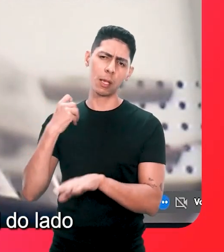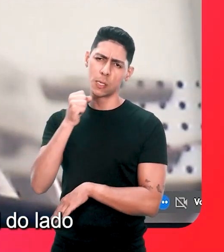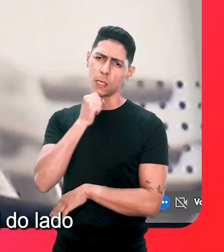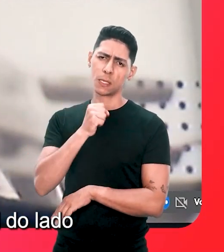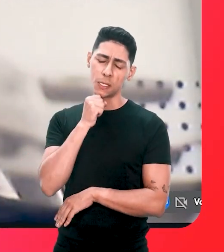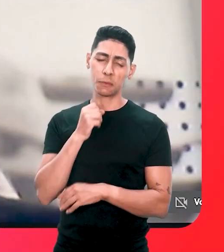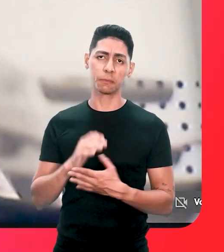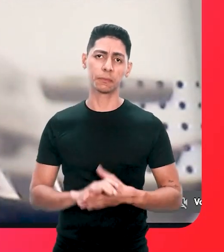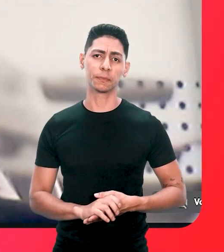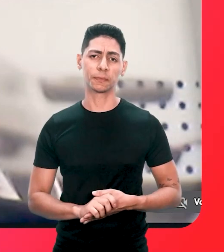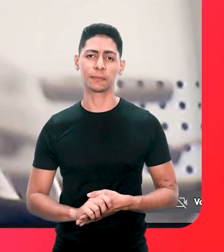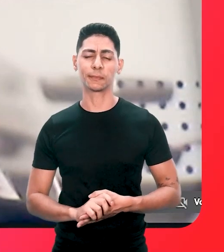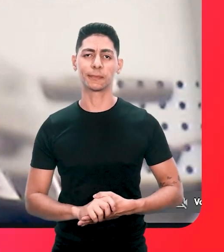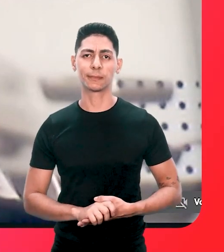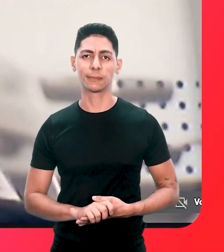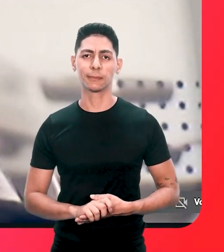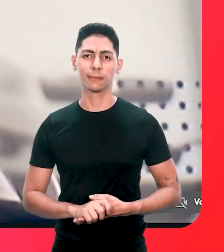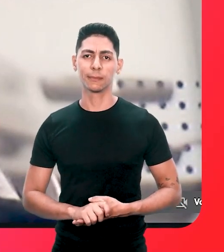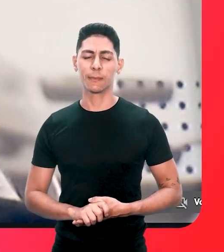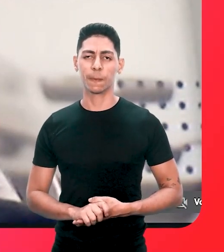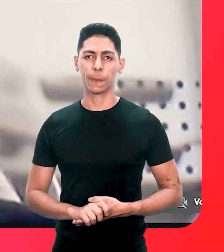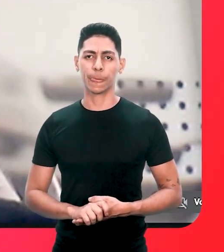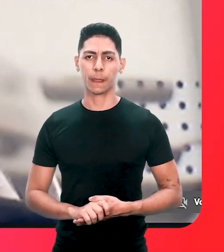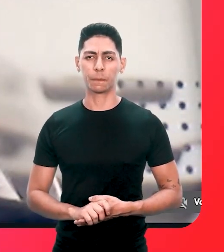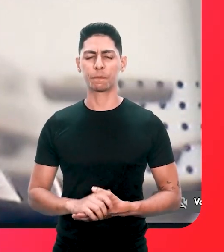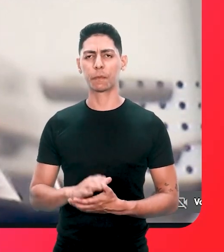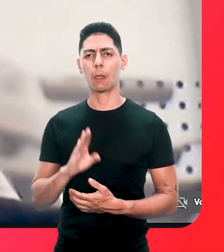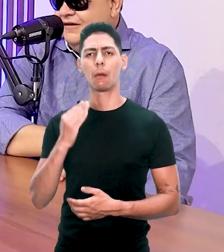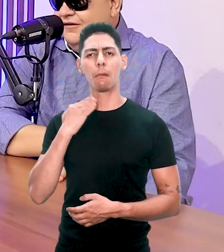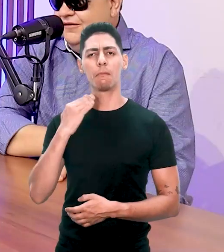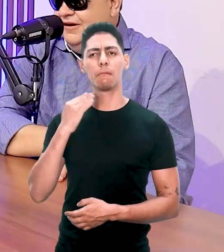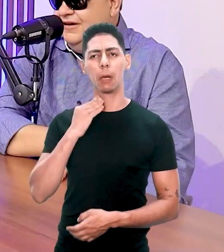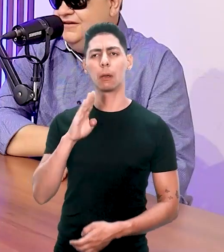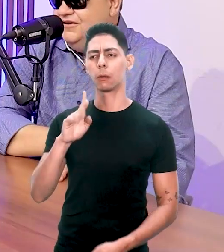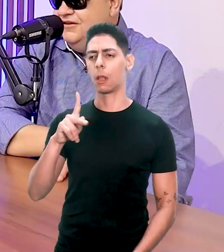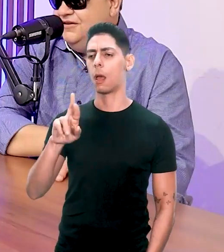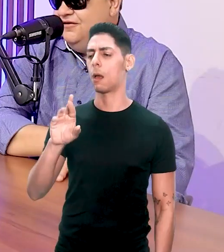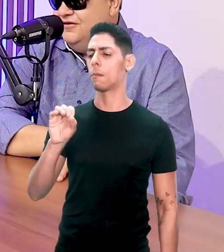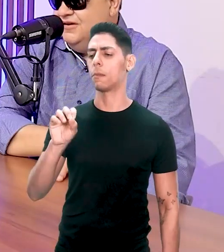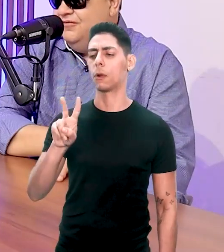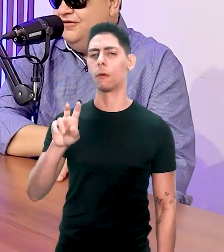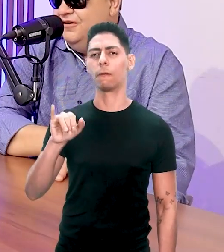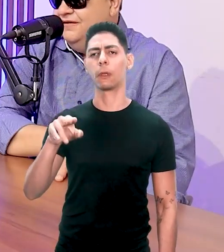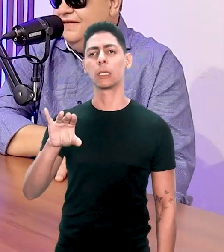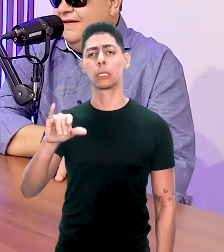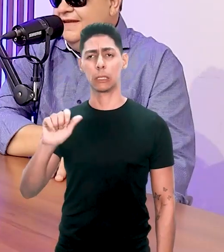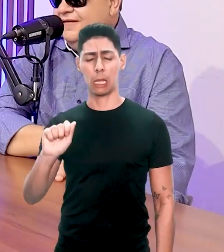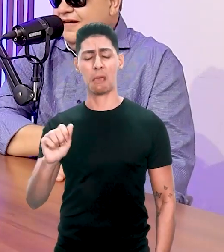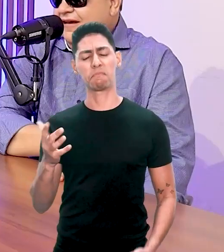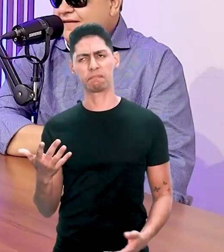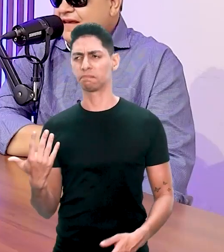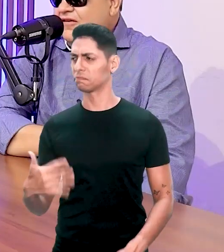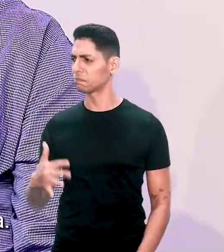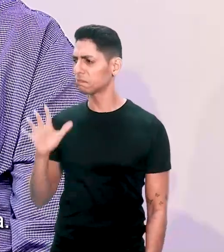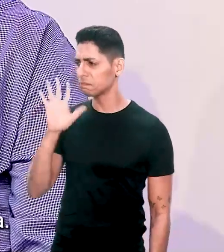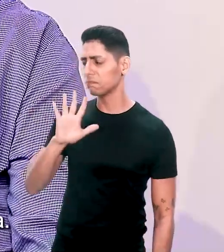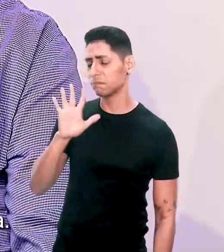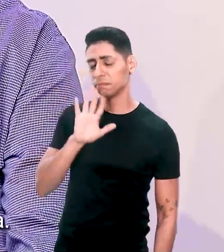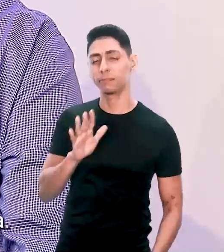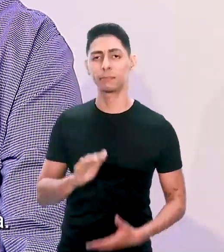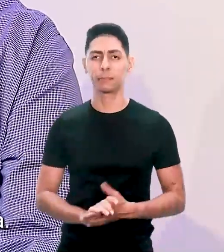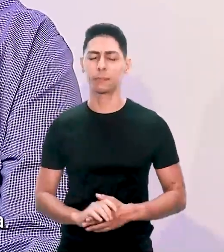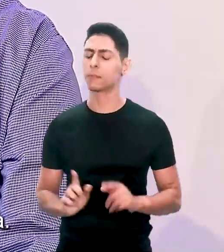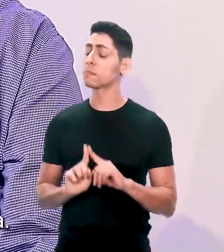encampou aquilo lá tudo. Banco da Província. Olha aí, gente, que coisa boa. Né?